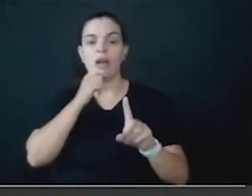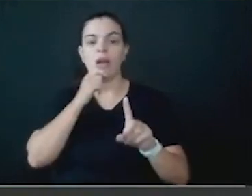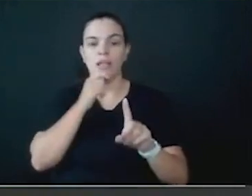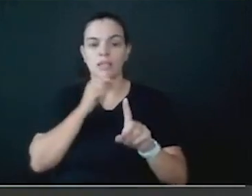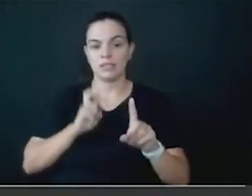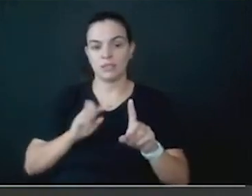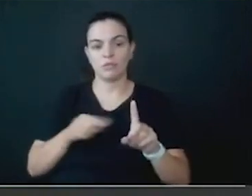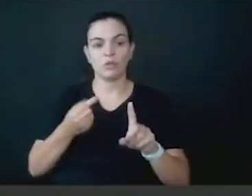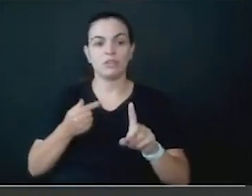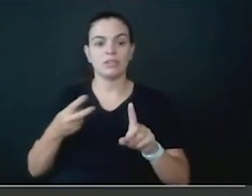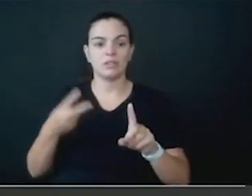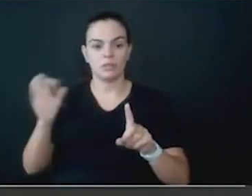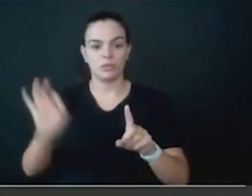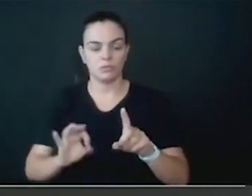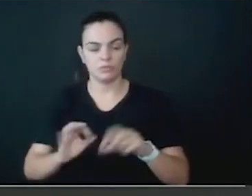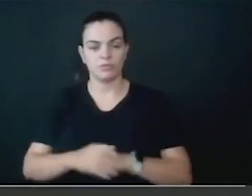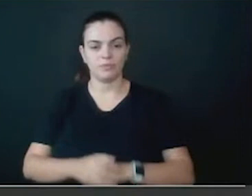2023.